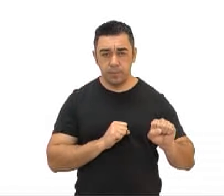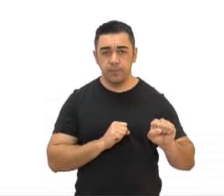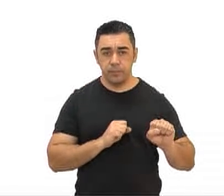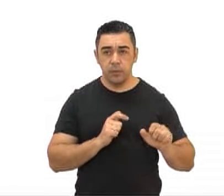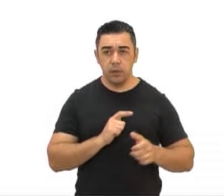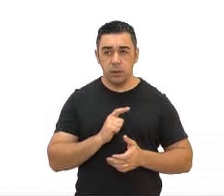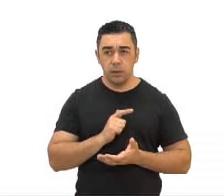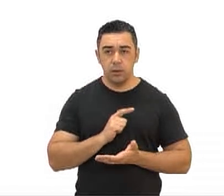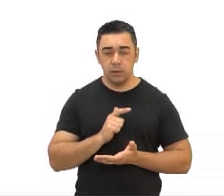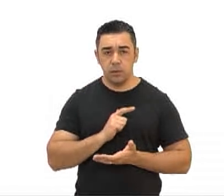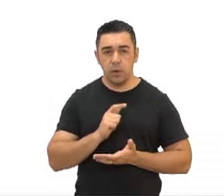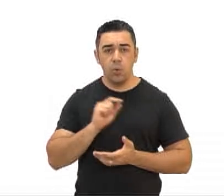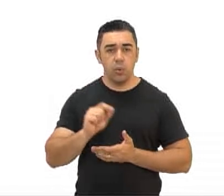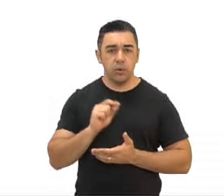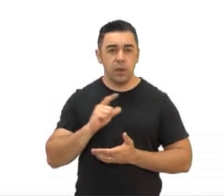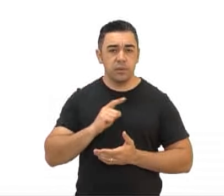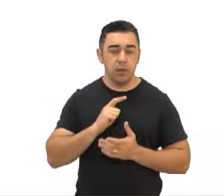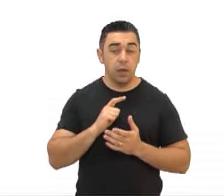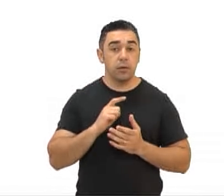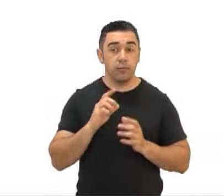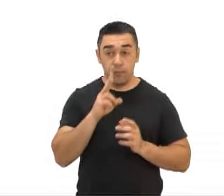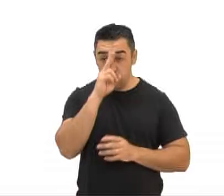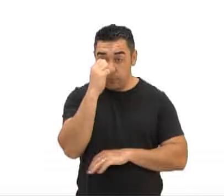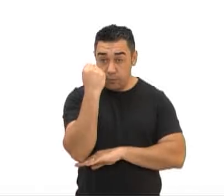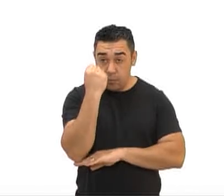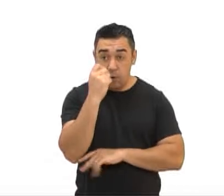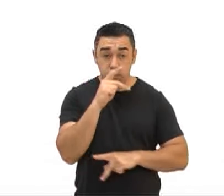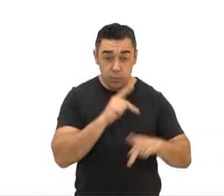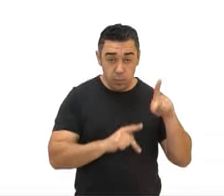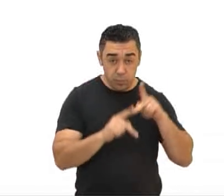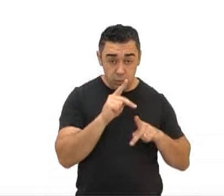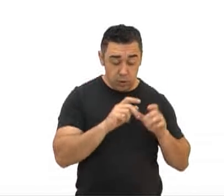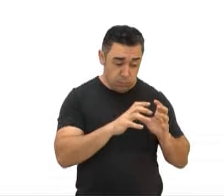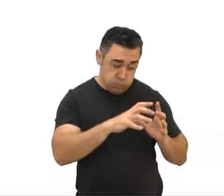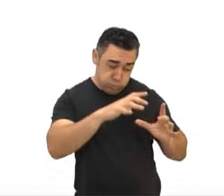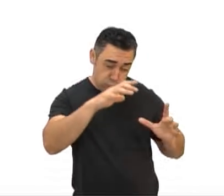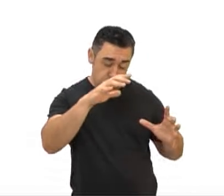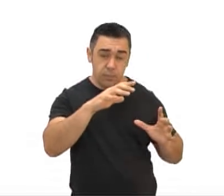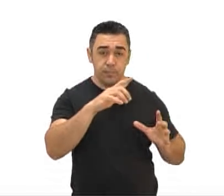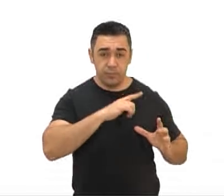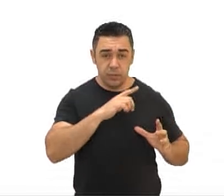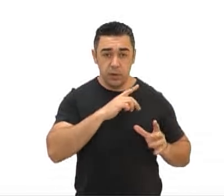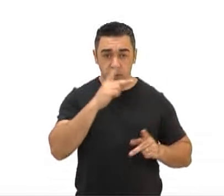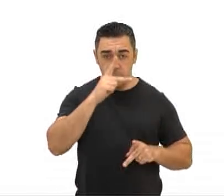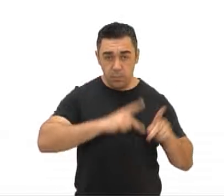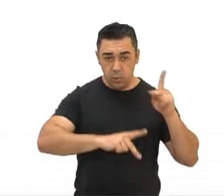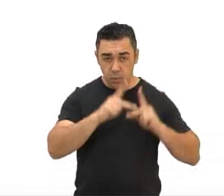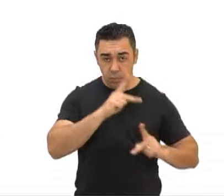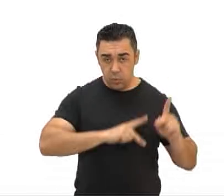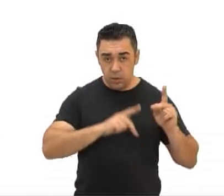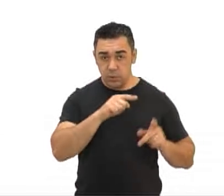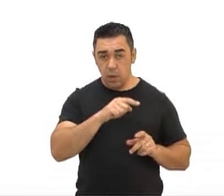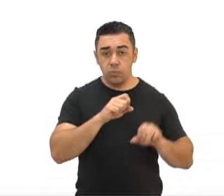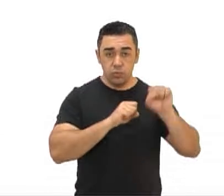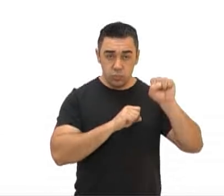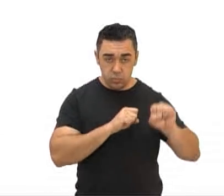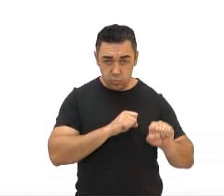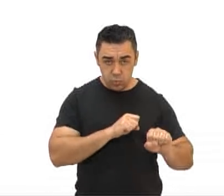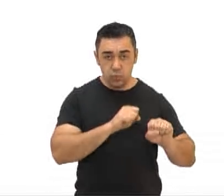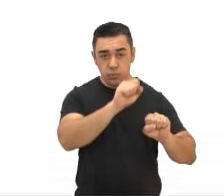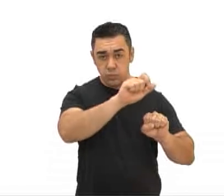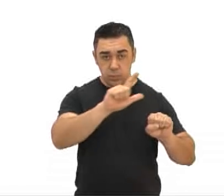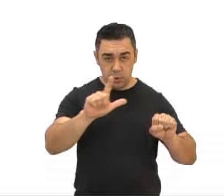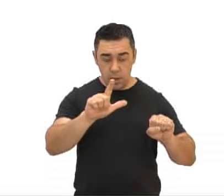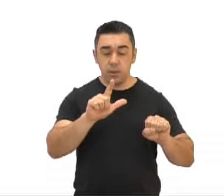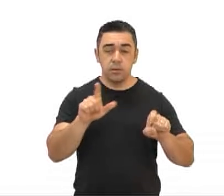uma elevada densidade demográfica, uma grande concentração ali de população, tanto no Sudeste